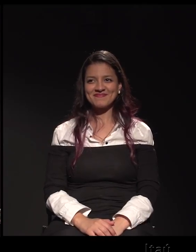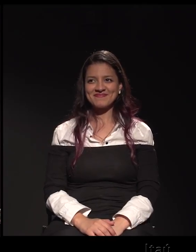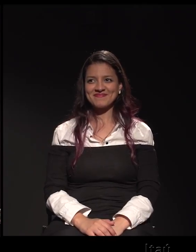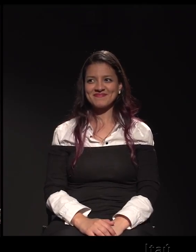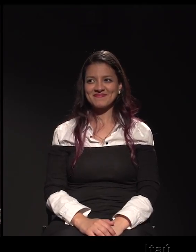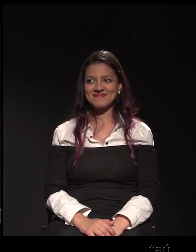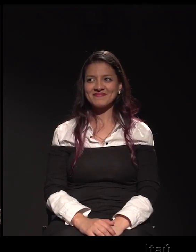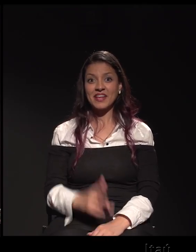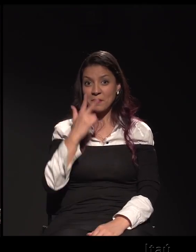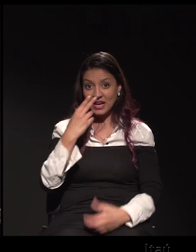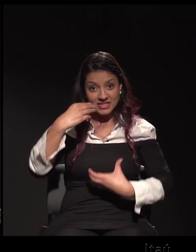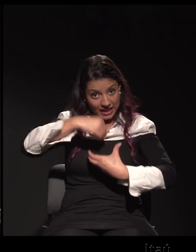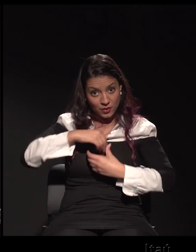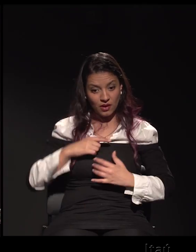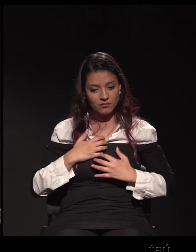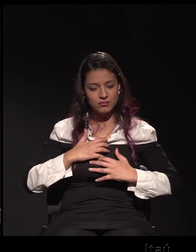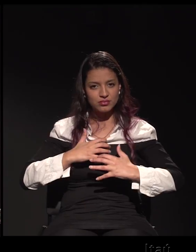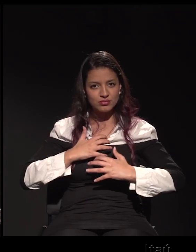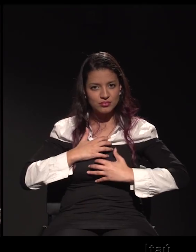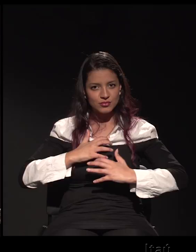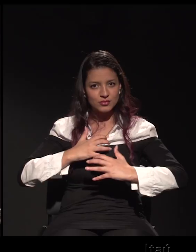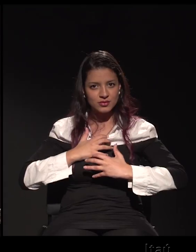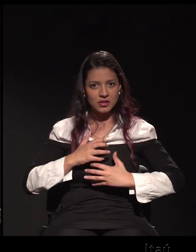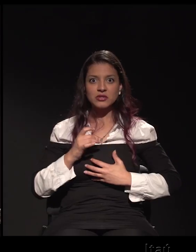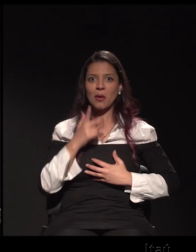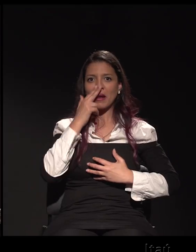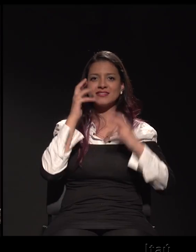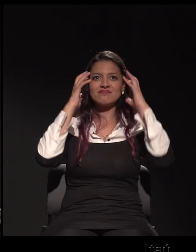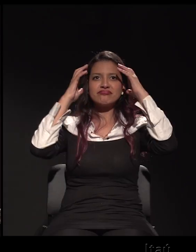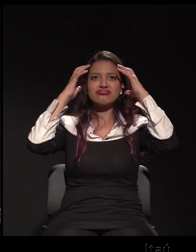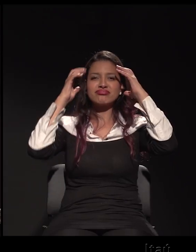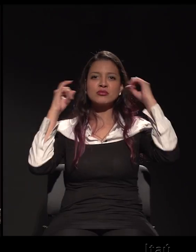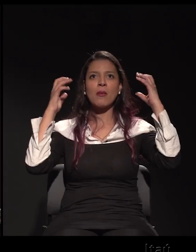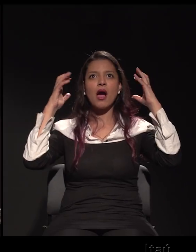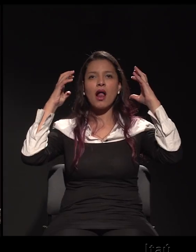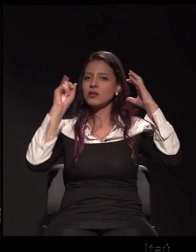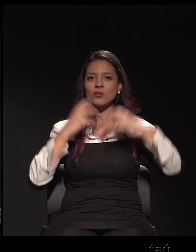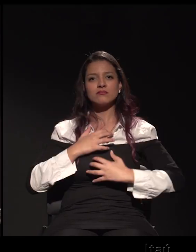E está ressoando dentro do corpo de vocês. Tá? Não está só no cabeção.